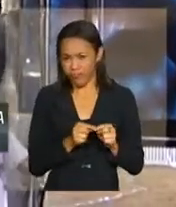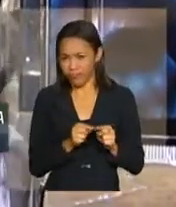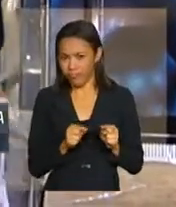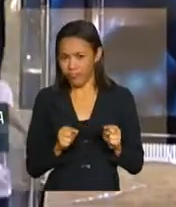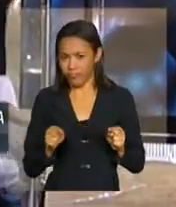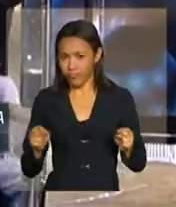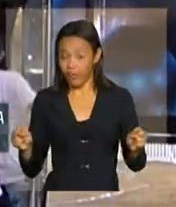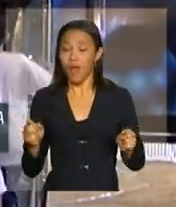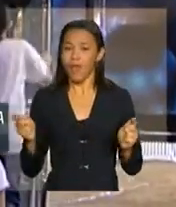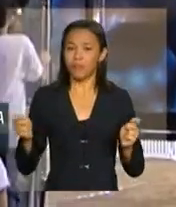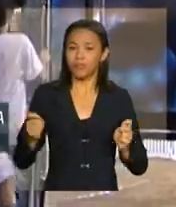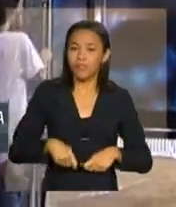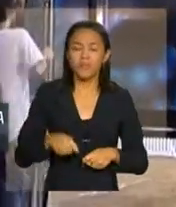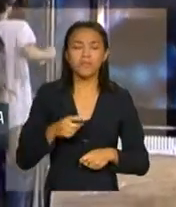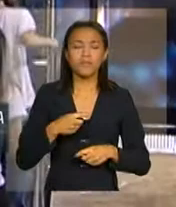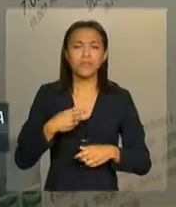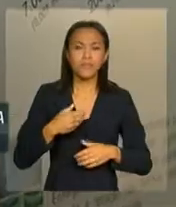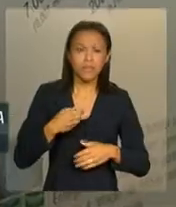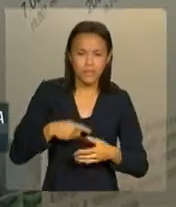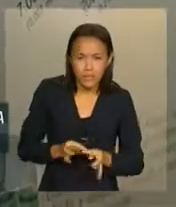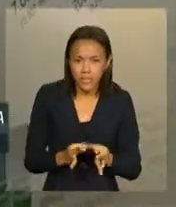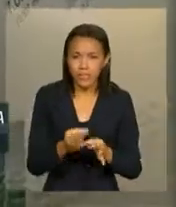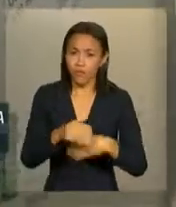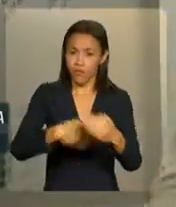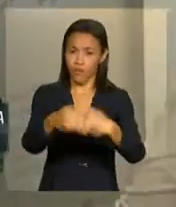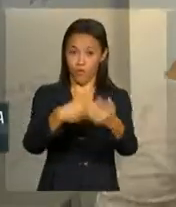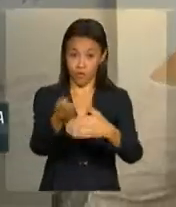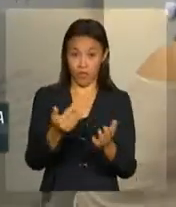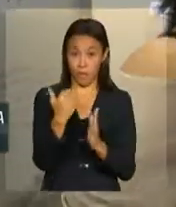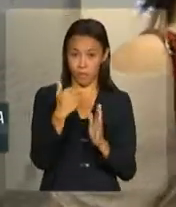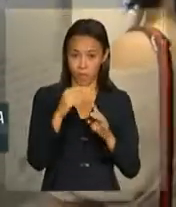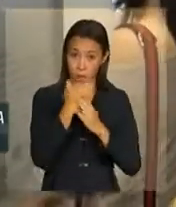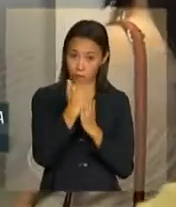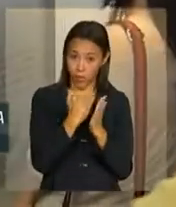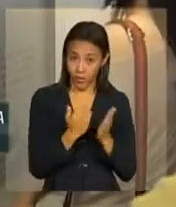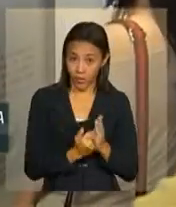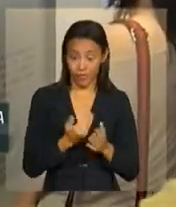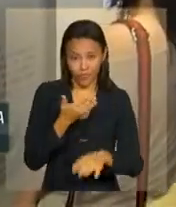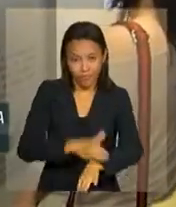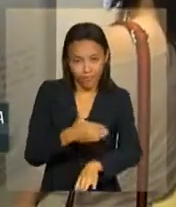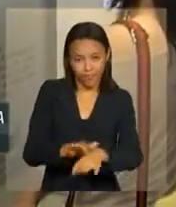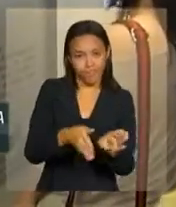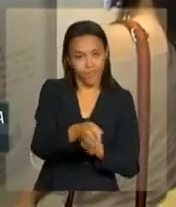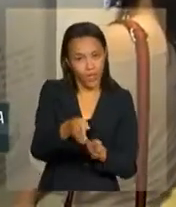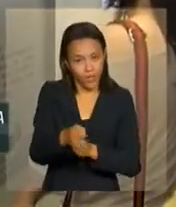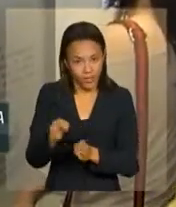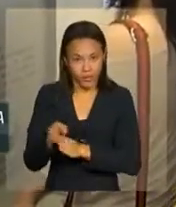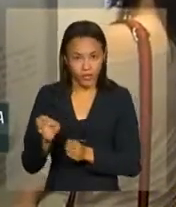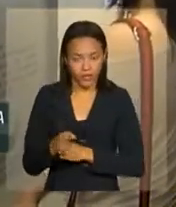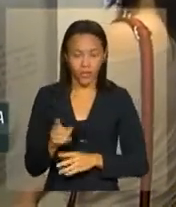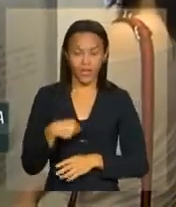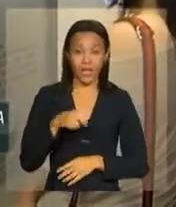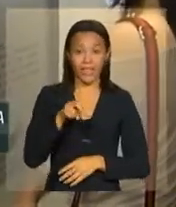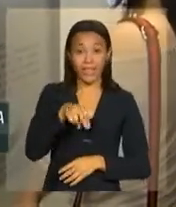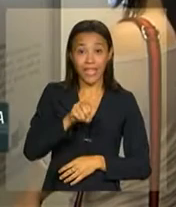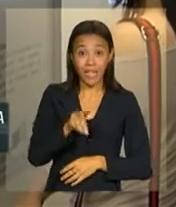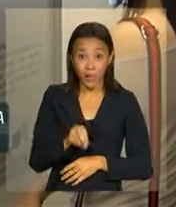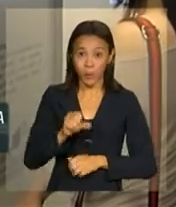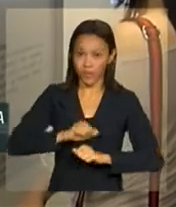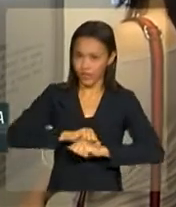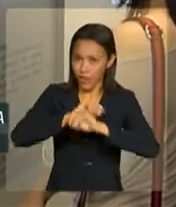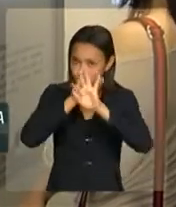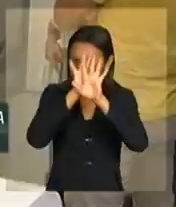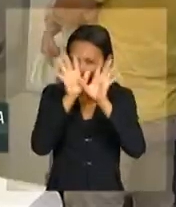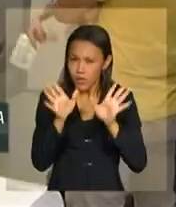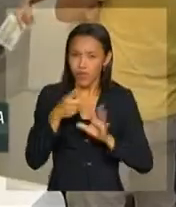aproximadamente, onde é possível ser desenvolvidos programas de treinamento e o que nós estamos chamando de nano-esclarecimento para esses